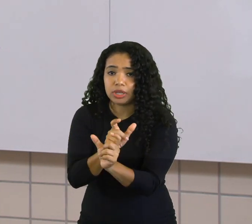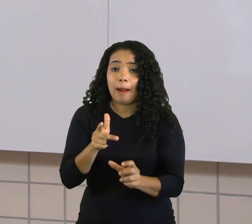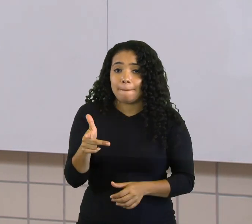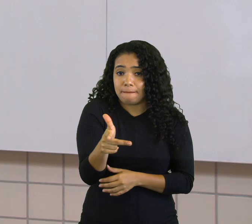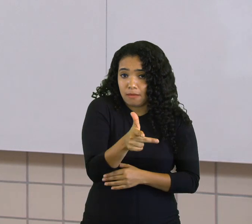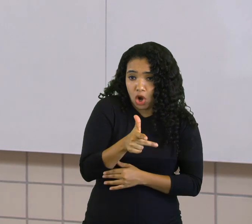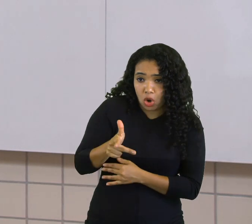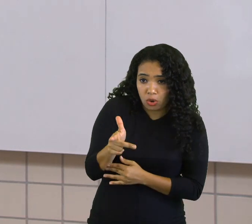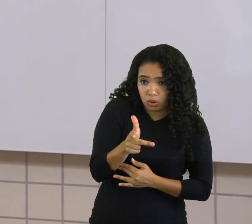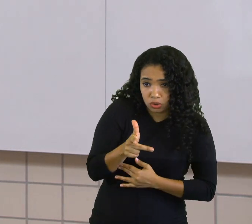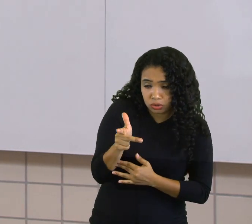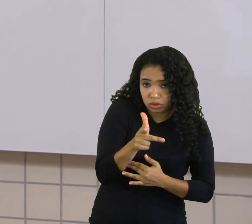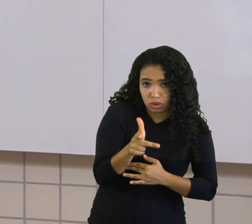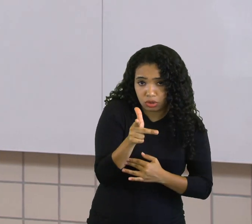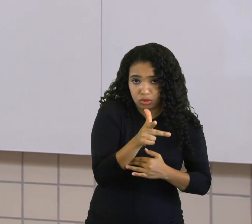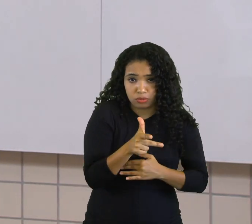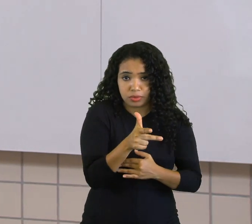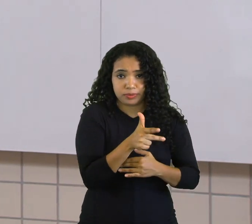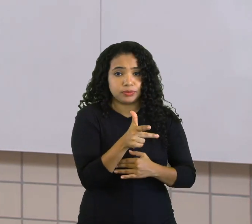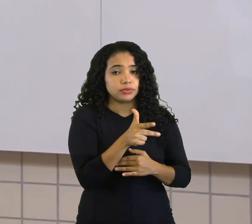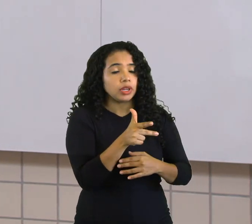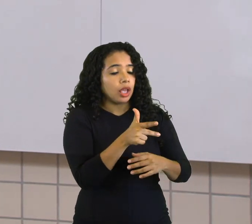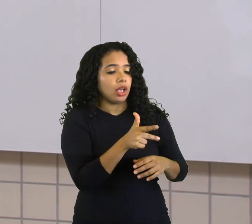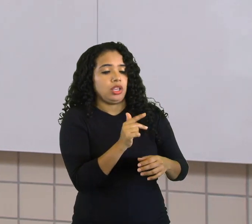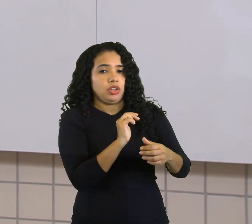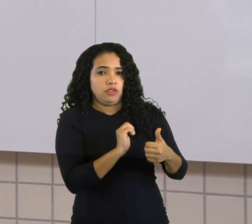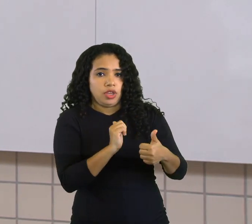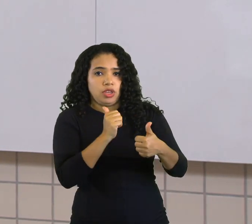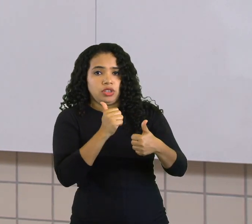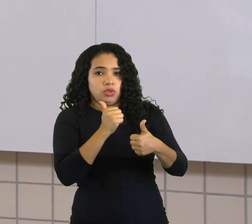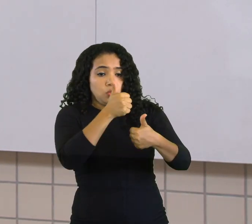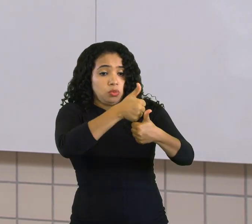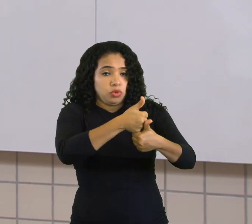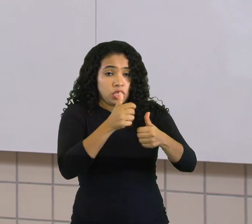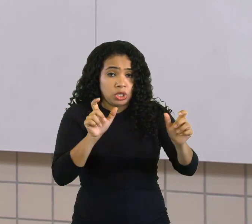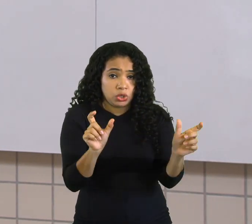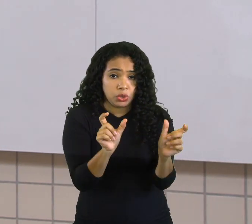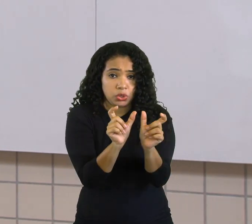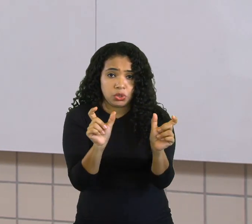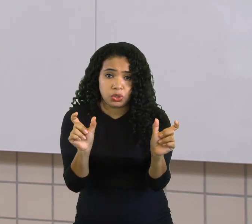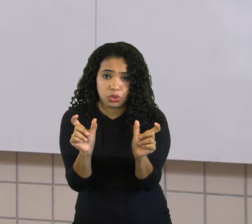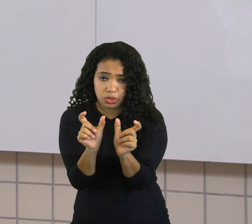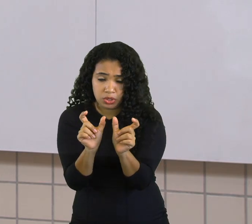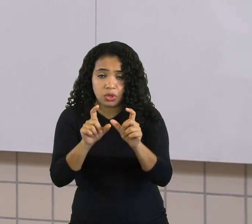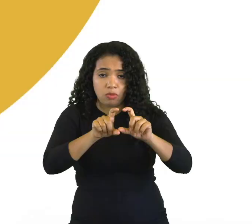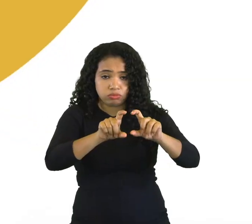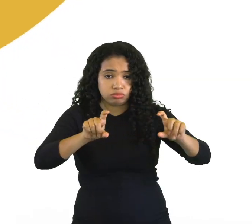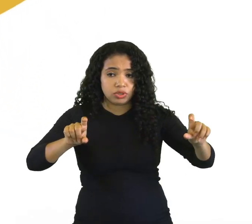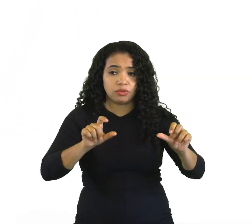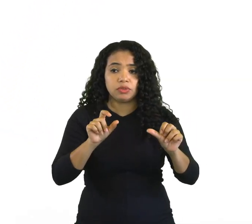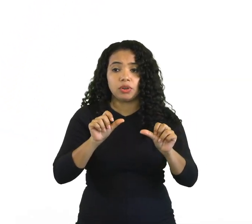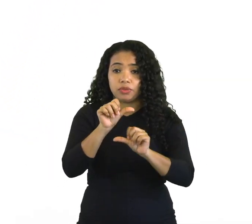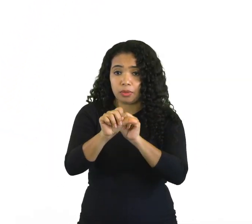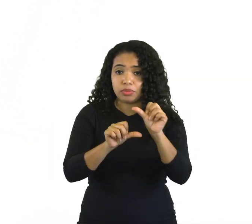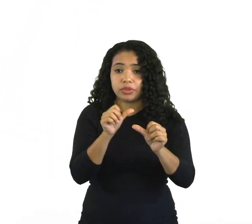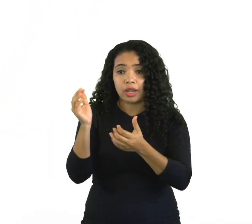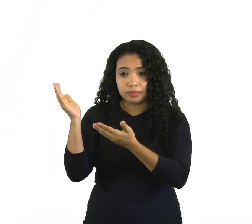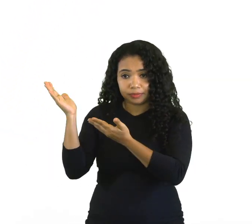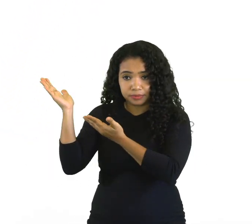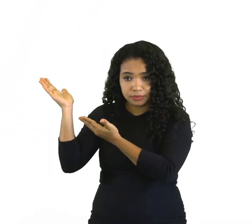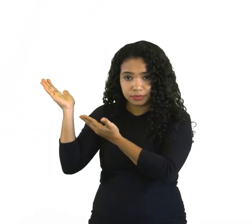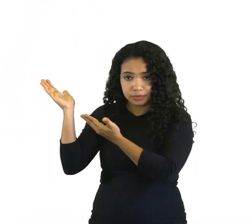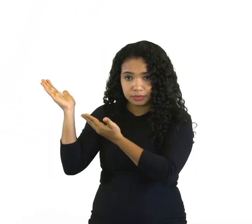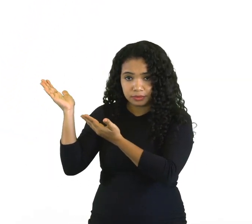pode ser substituído pela pessoa no sujeito, tá? A pessoa do discurso. Você só vai mudar essa ordem. Ao invés de